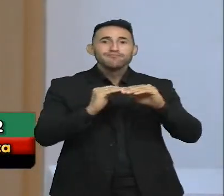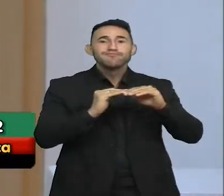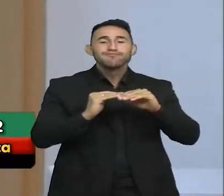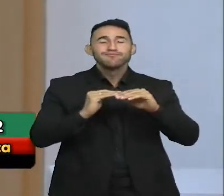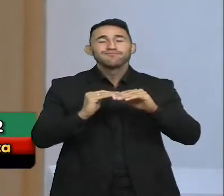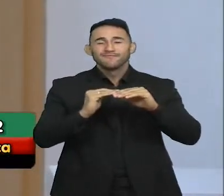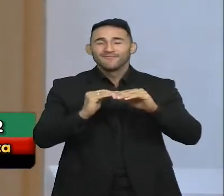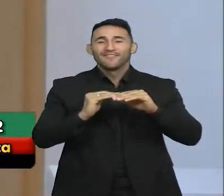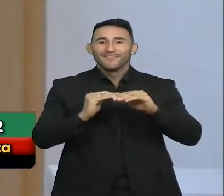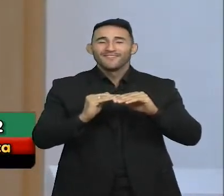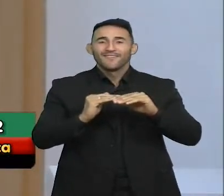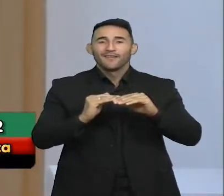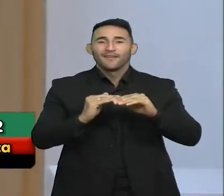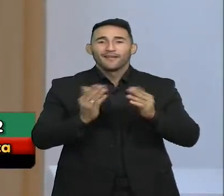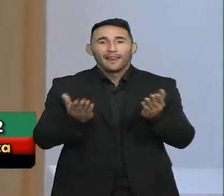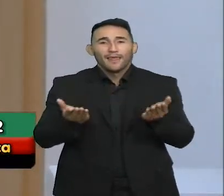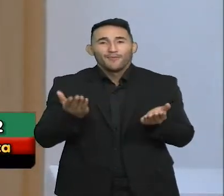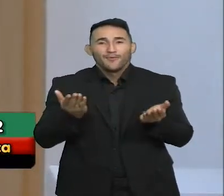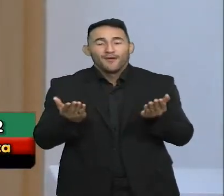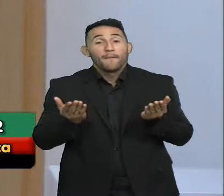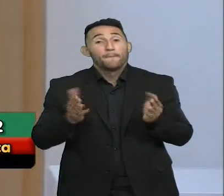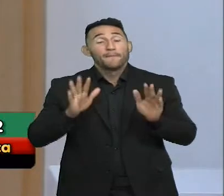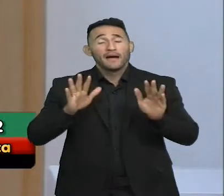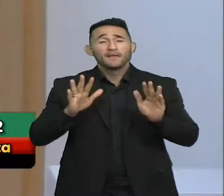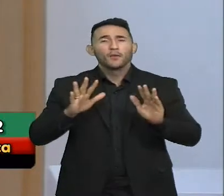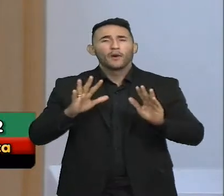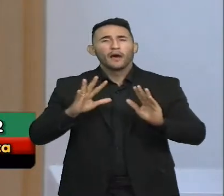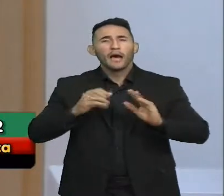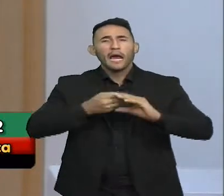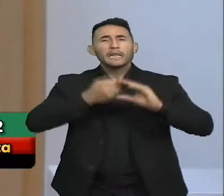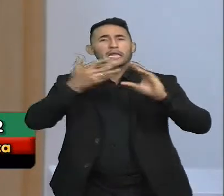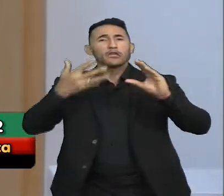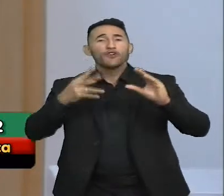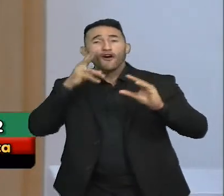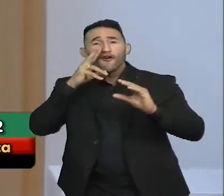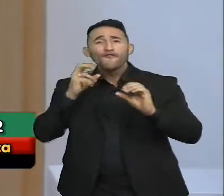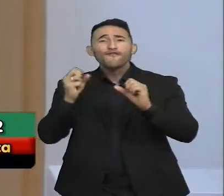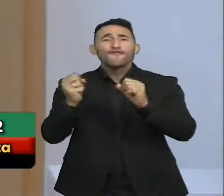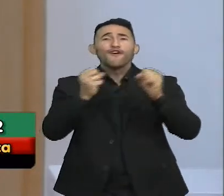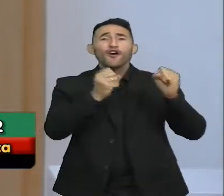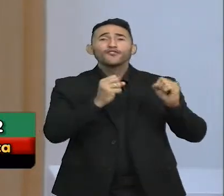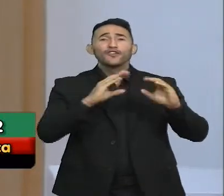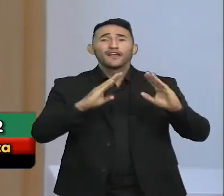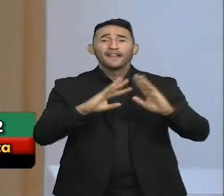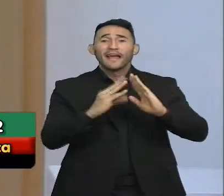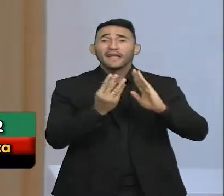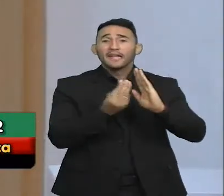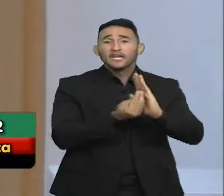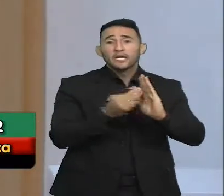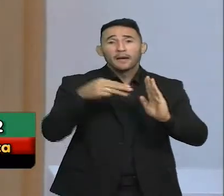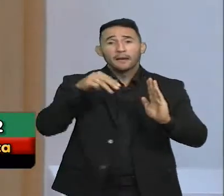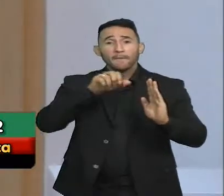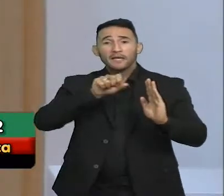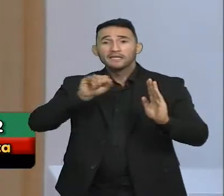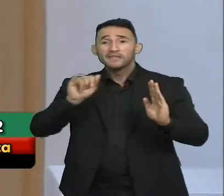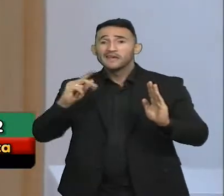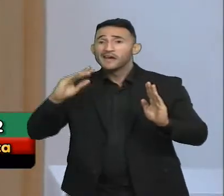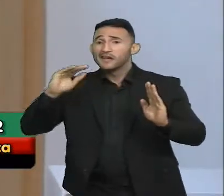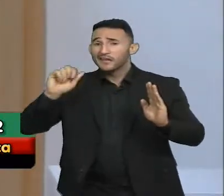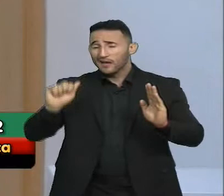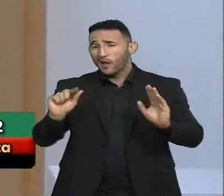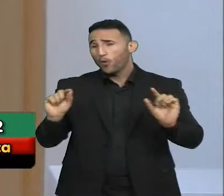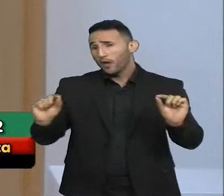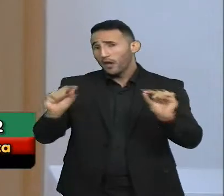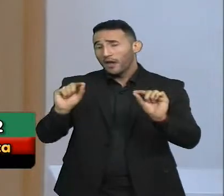uma característica muito forte da Igreja Messiânica é ser altruísta. Né? O primeiro ensinamento que a gente aprende quando chega na igreja é